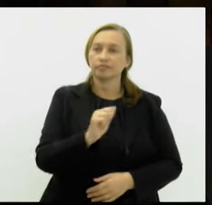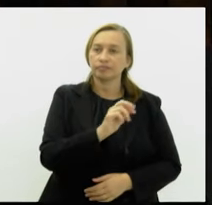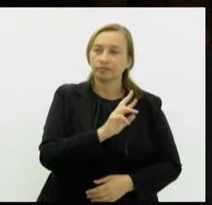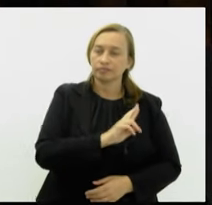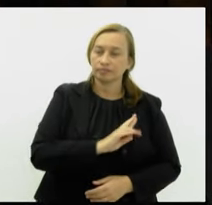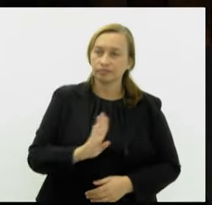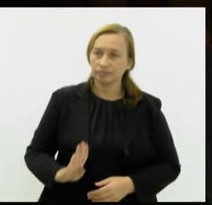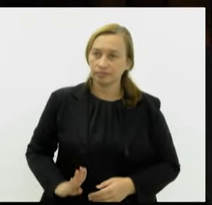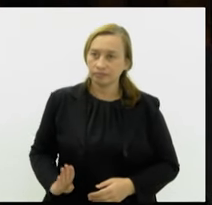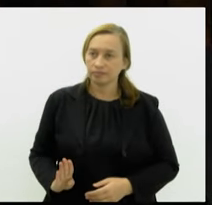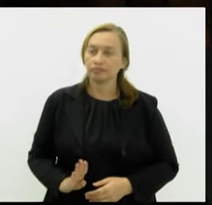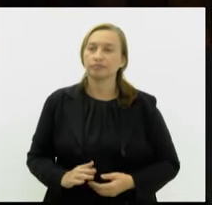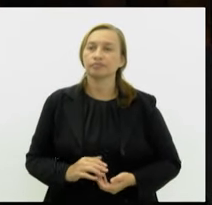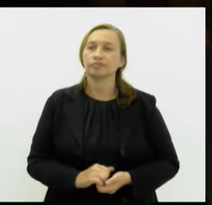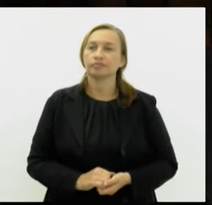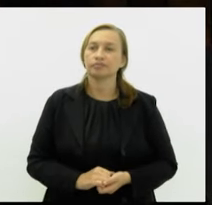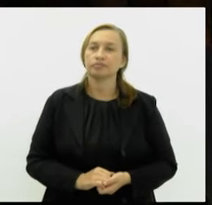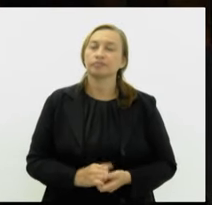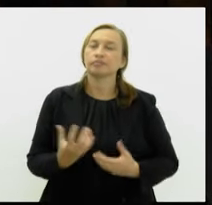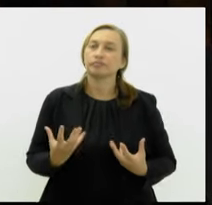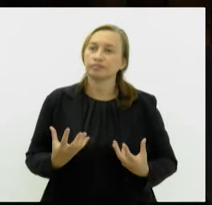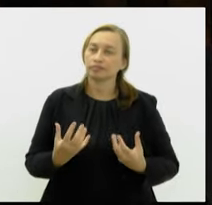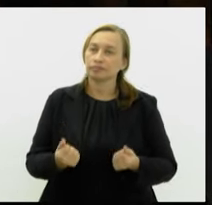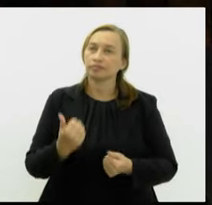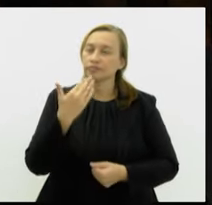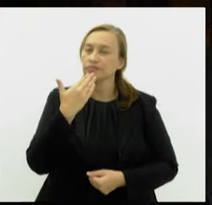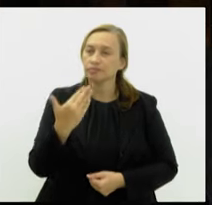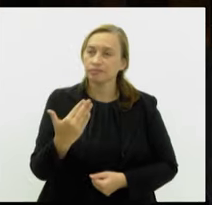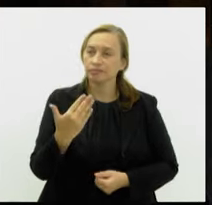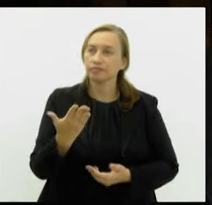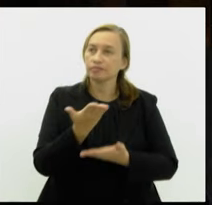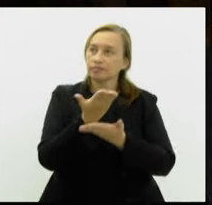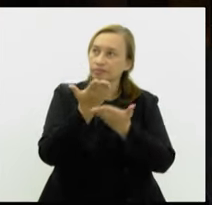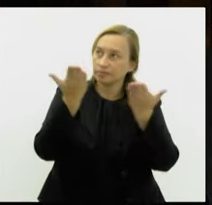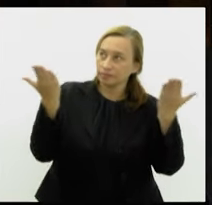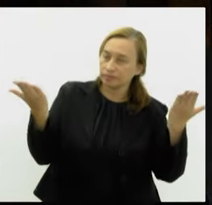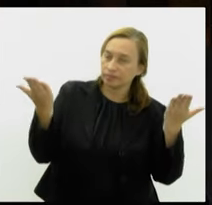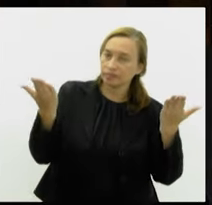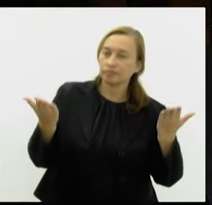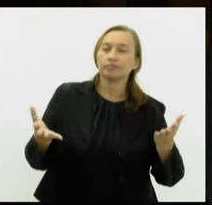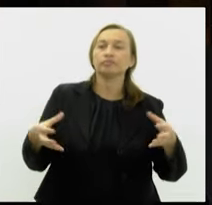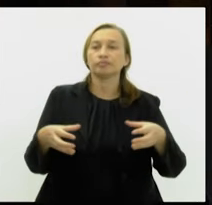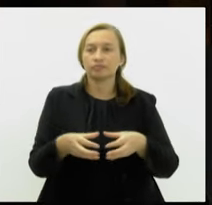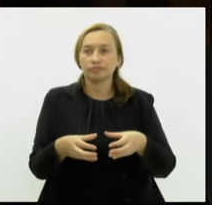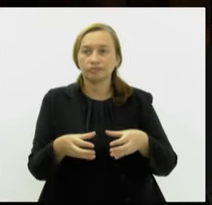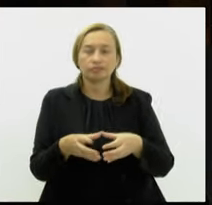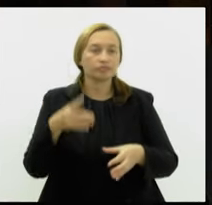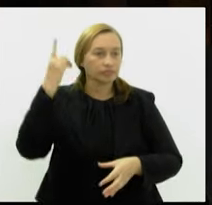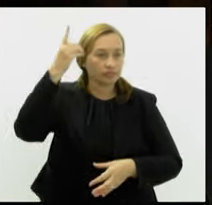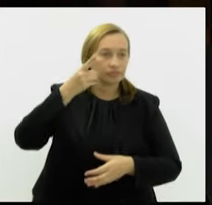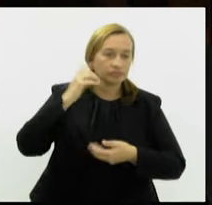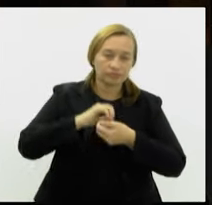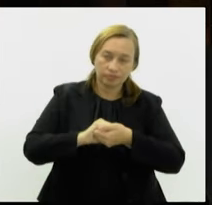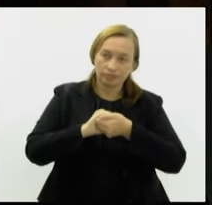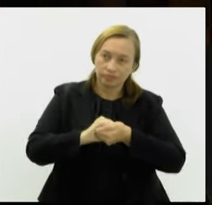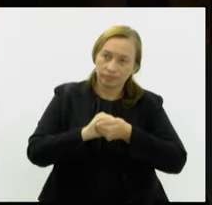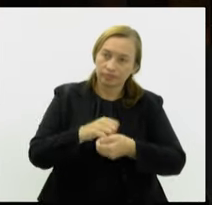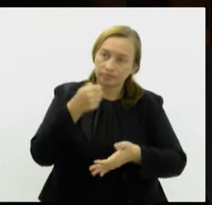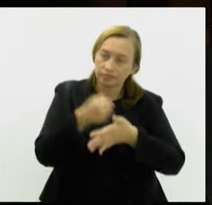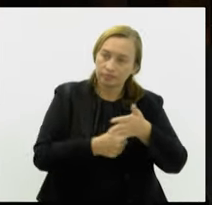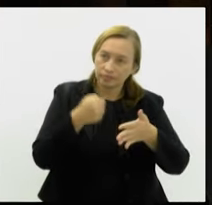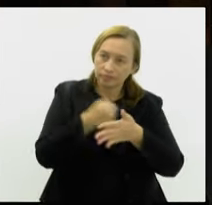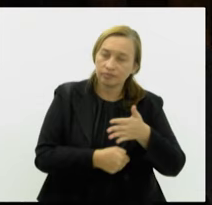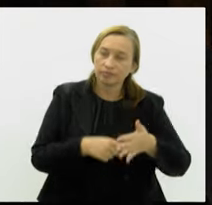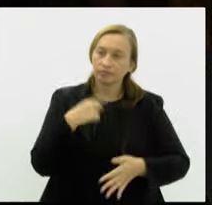demanda dessas pessoas que têm vindo aqui e do conjunto de deputados que abraçou essa luta. Desde que a gente aprovou o regime de